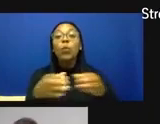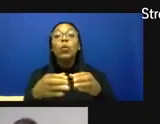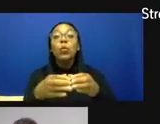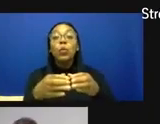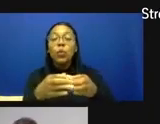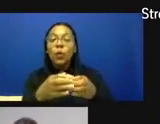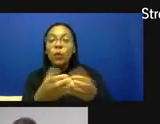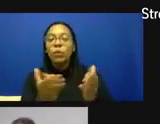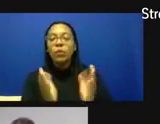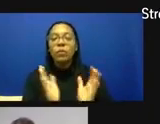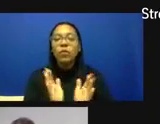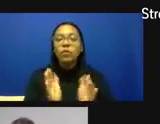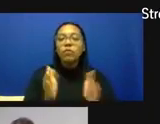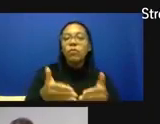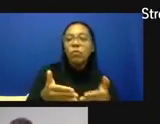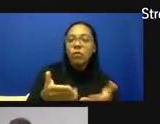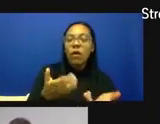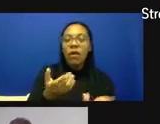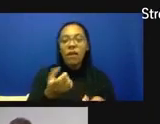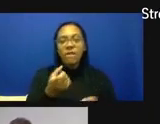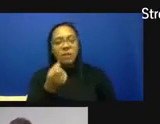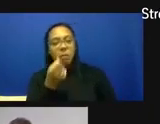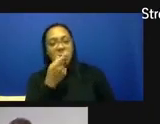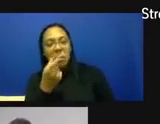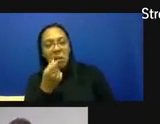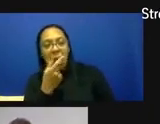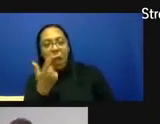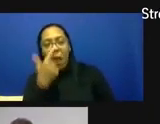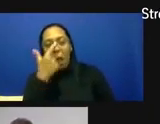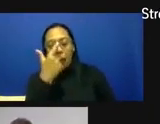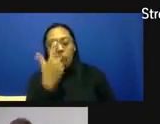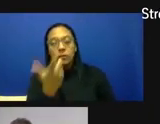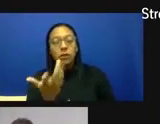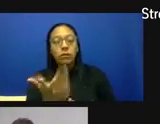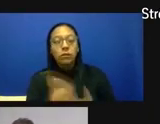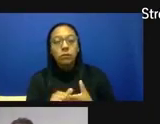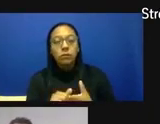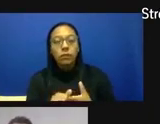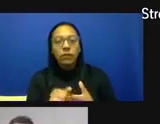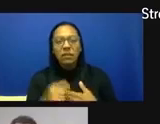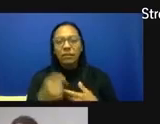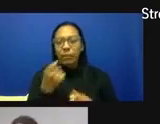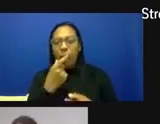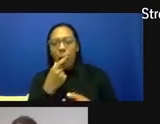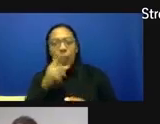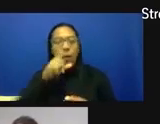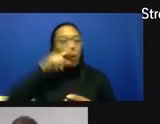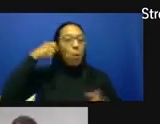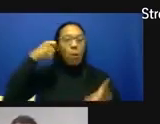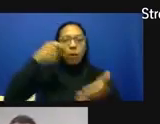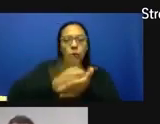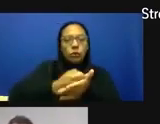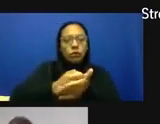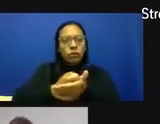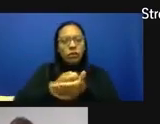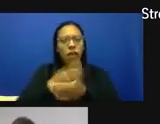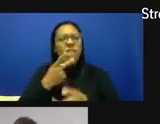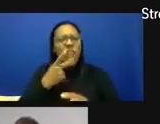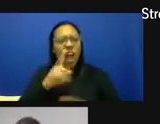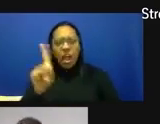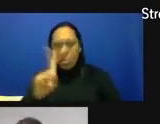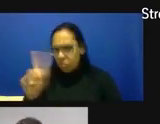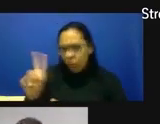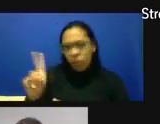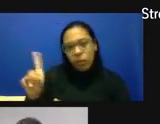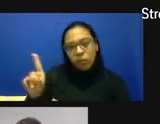piada, com algum caso de natureza machista ou de desconfiança da vítima, eu chamo de imediato a atenção, não só porque sou o chefe, se